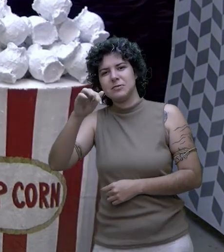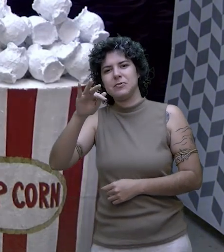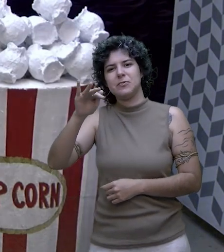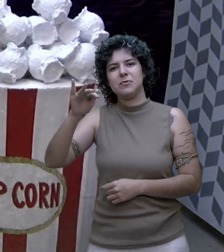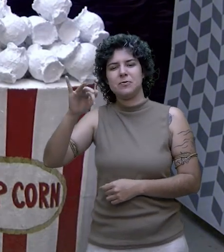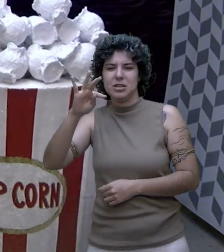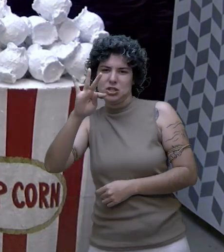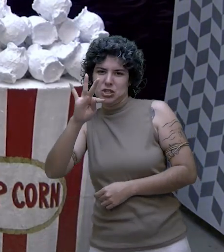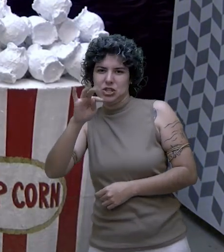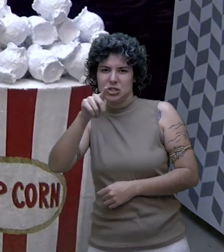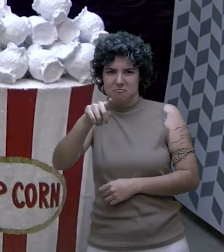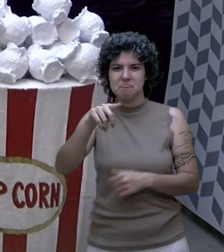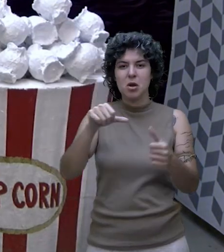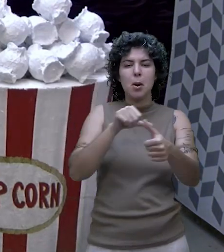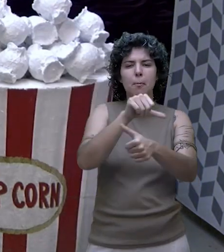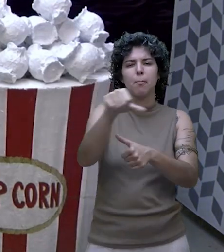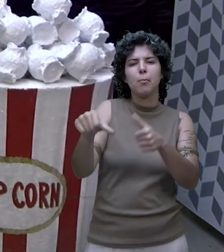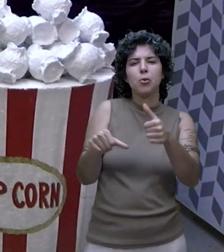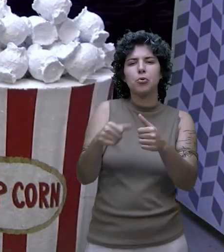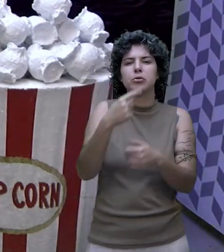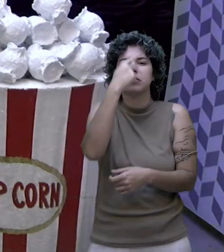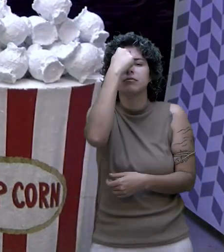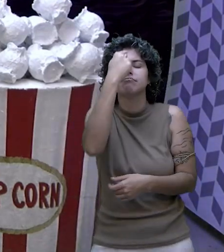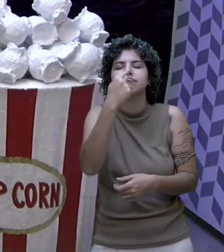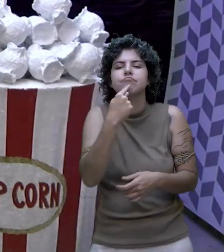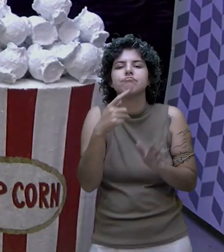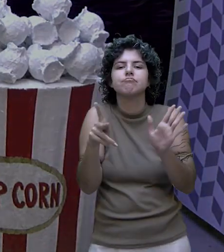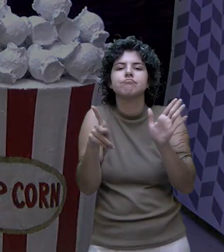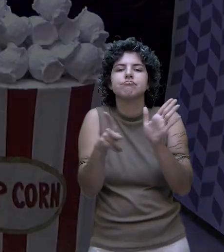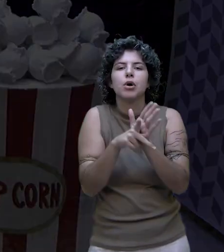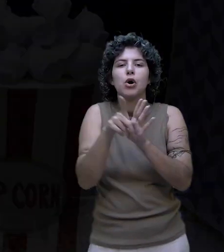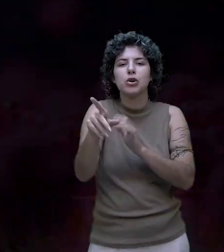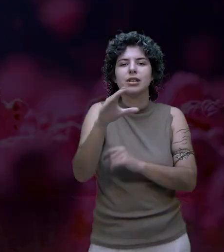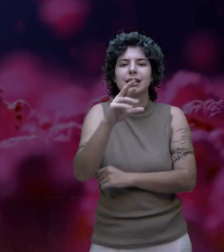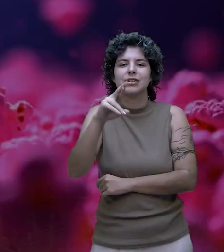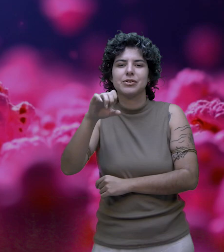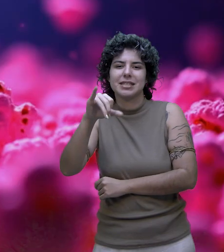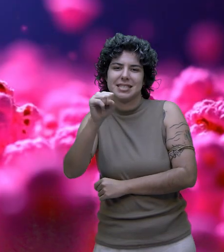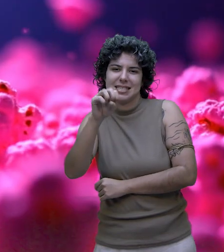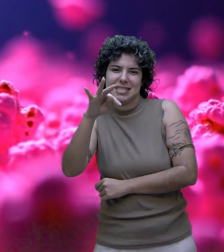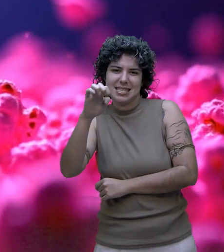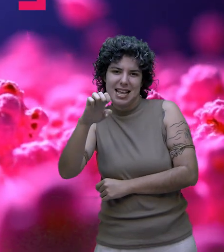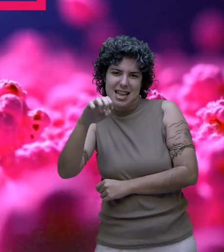Stewart é uma mocinha indefesa que precisa ser salva pelo vampirão.